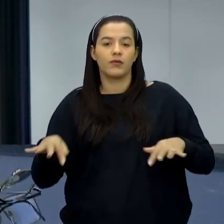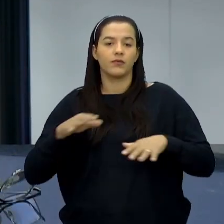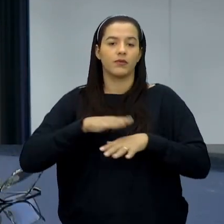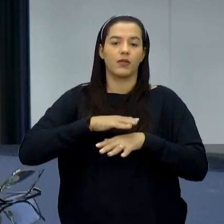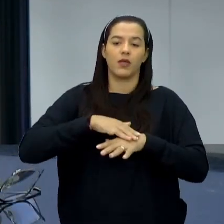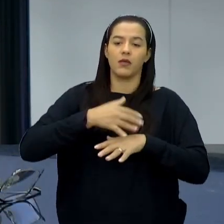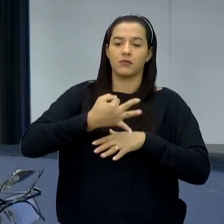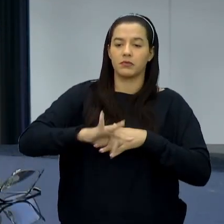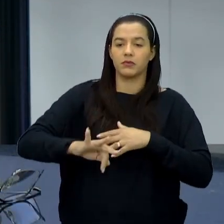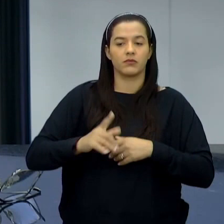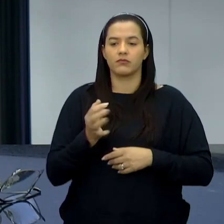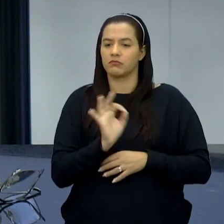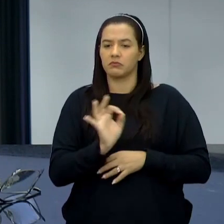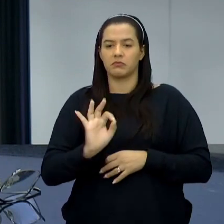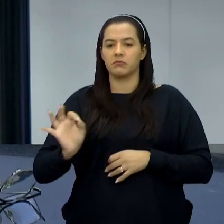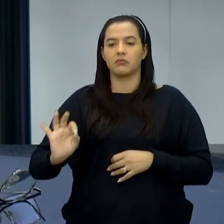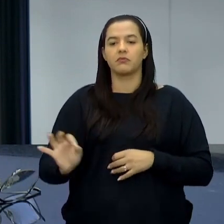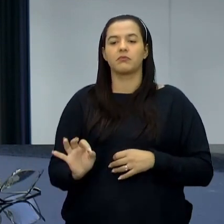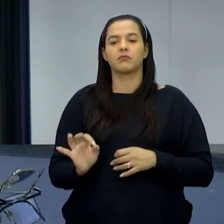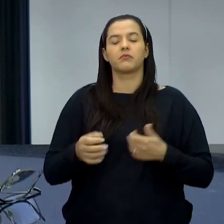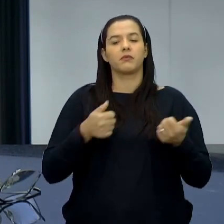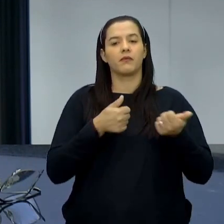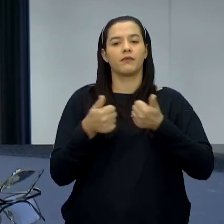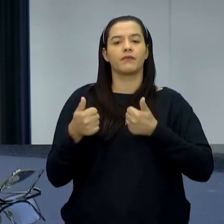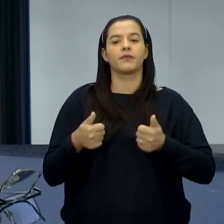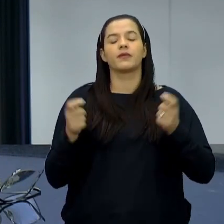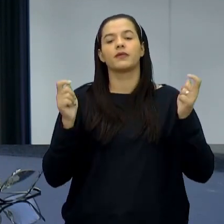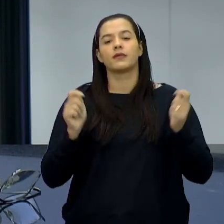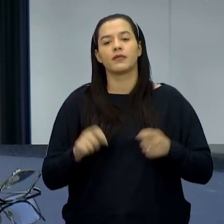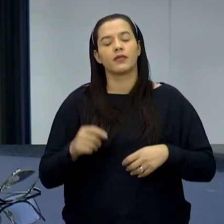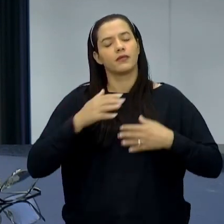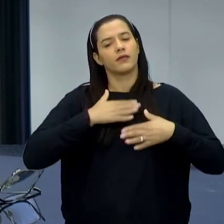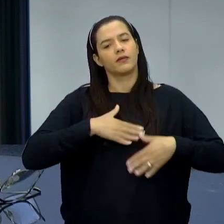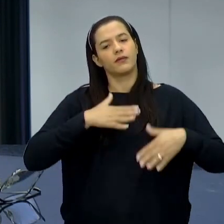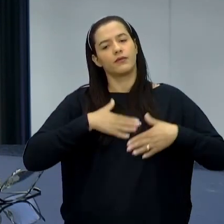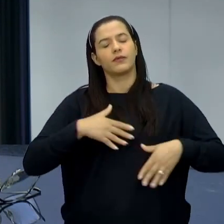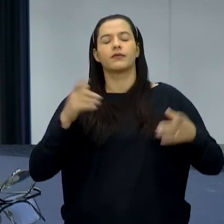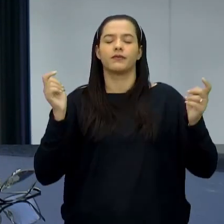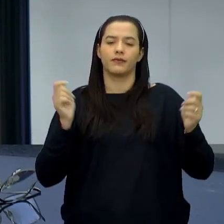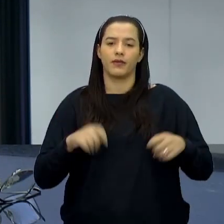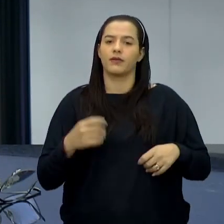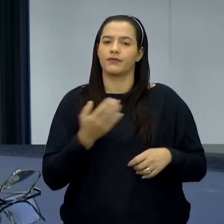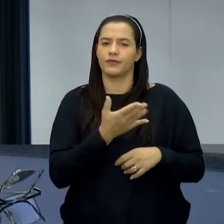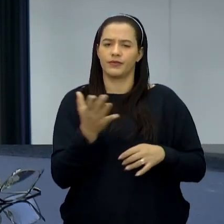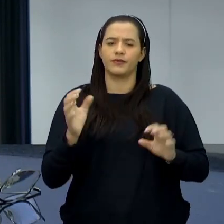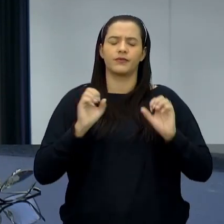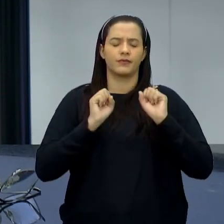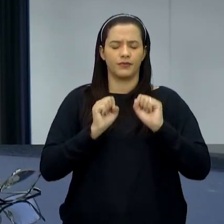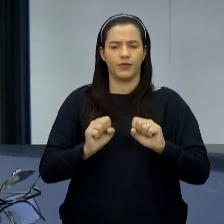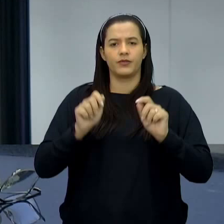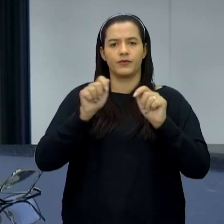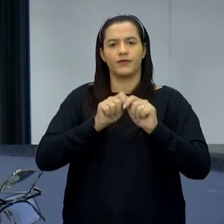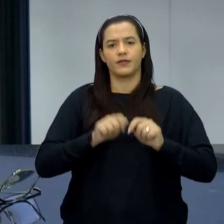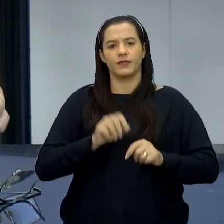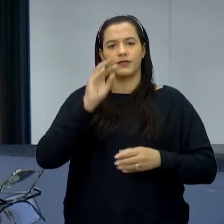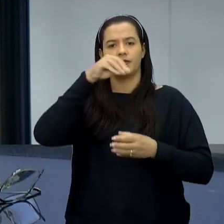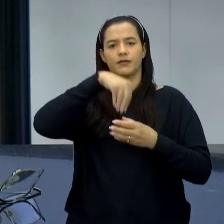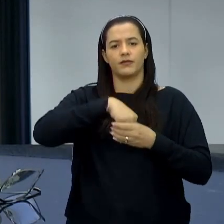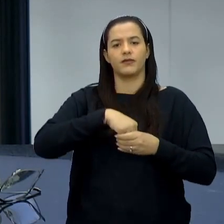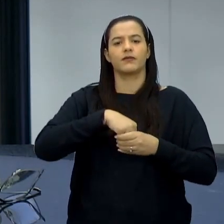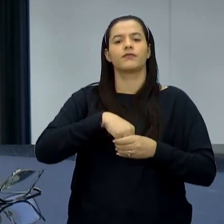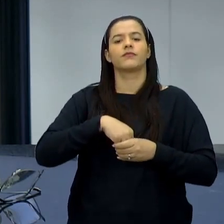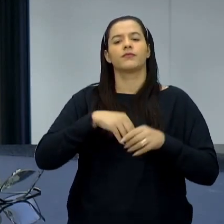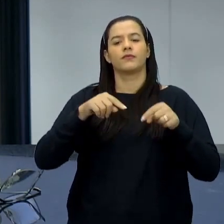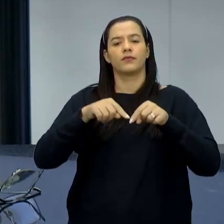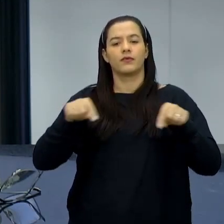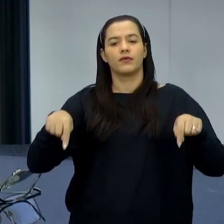do aluno, nada nesse sentido. Então, é bem tranquilo. E você pode fazer na sala de aula e ele pode